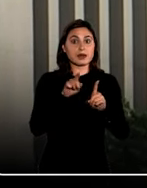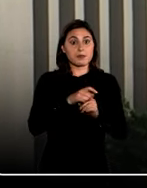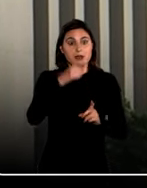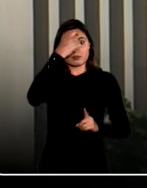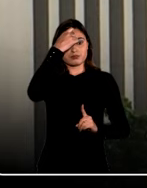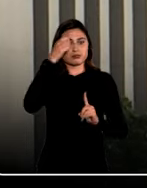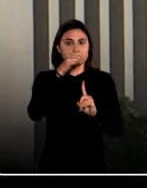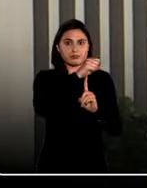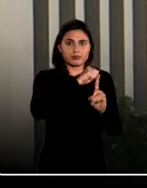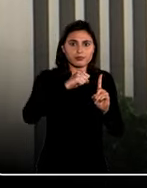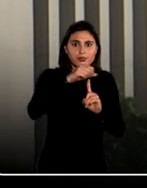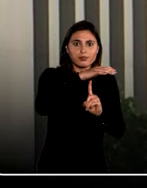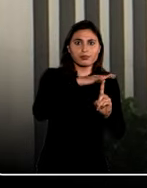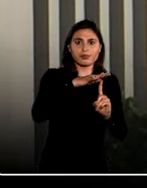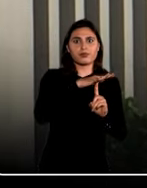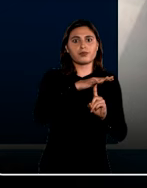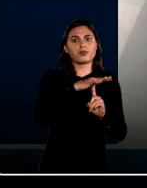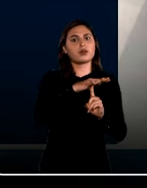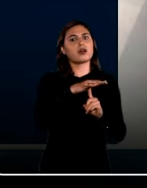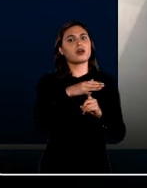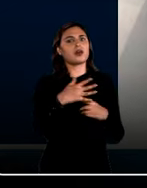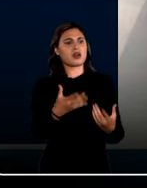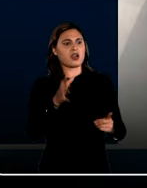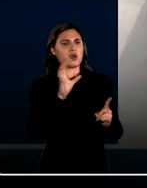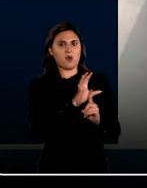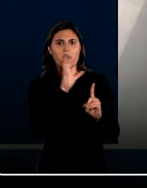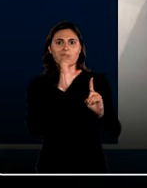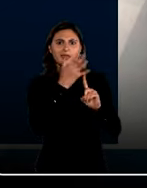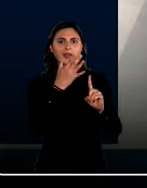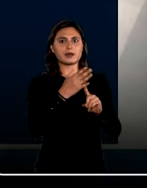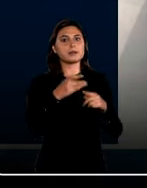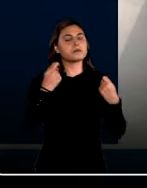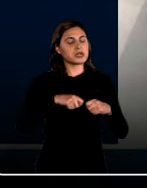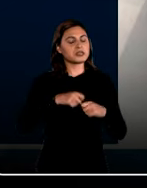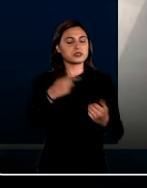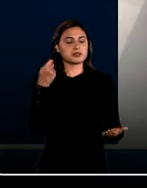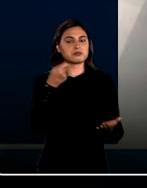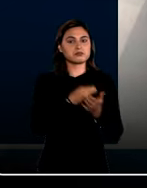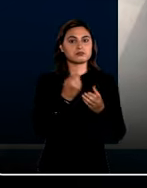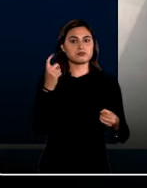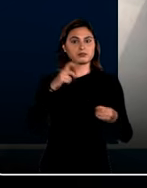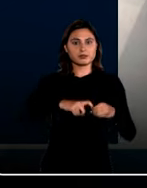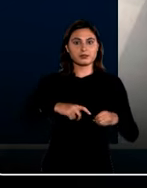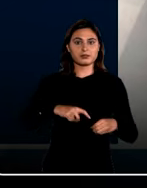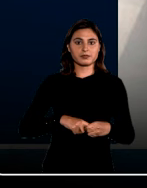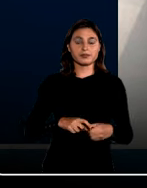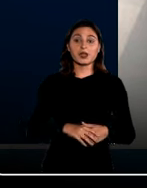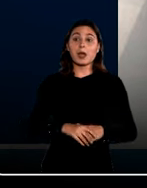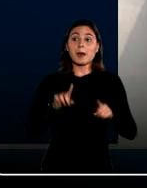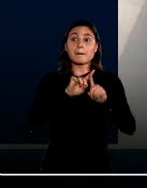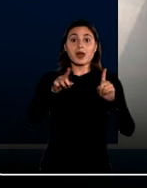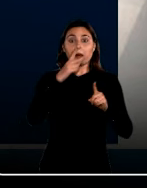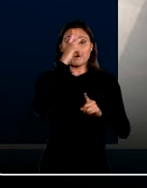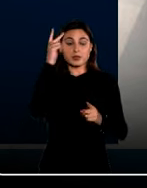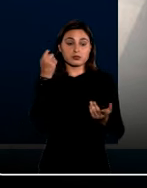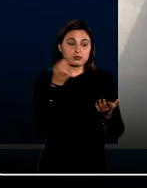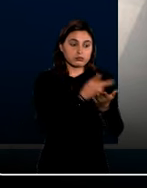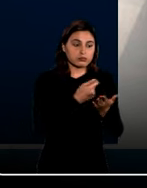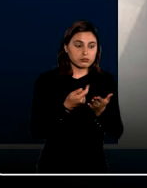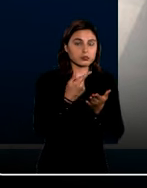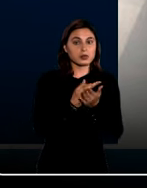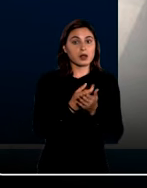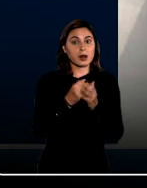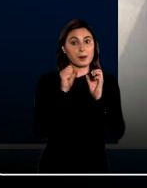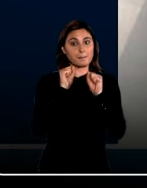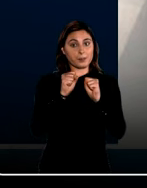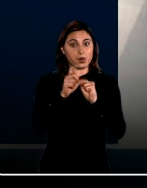morais com juros e correção monetária no recurso ao STJ a fabricante alegou que o consumidor apenas poderia optar por uma das